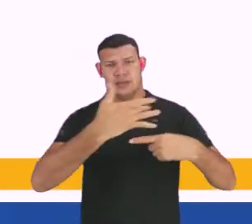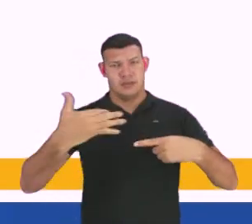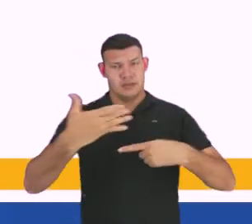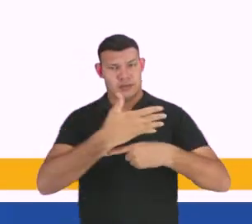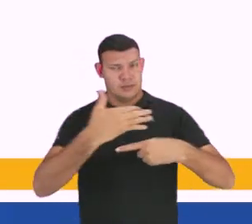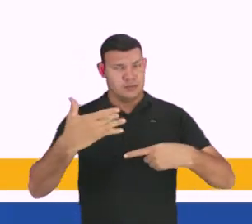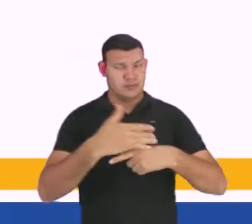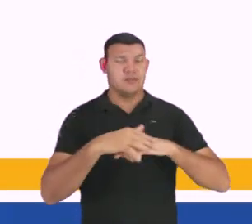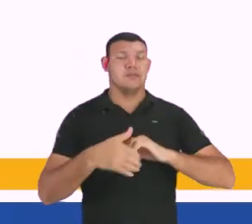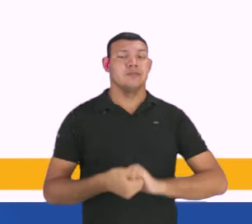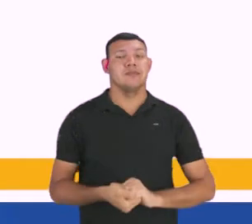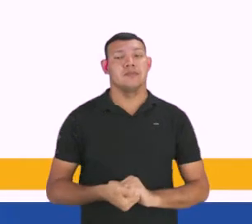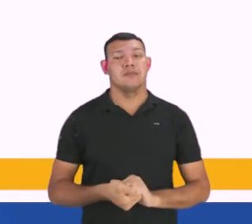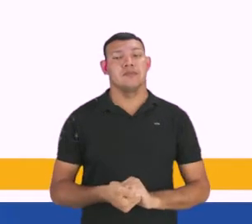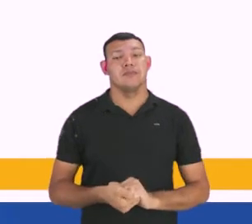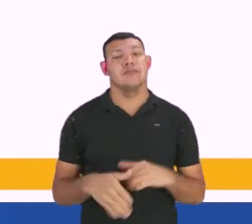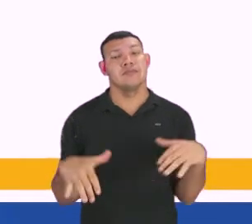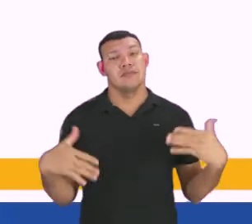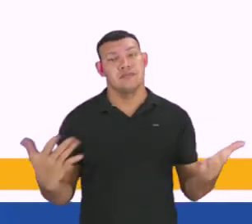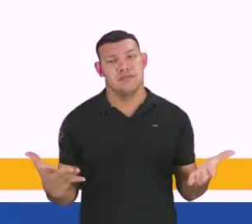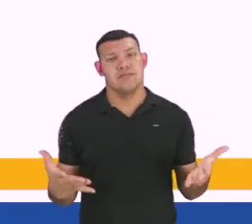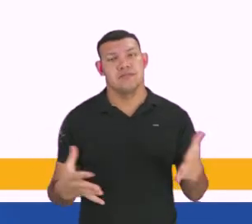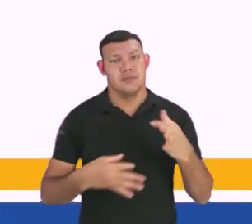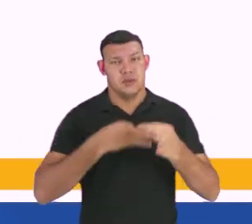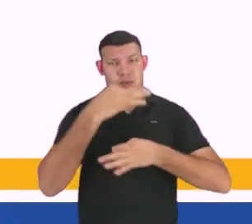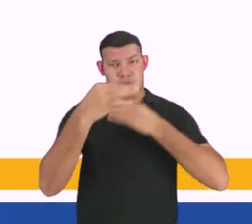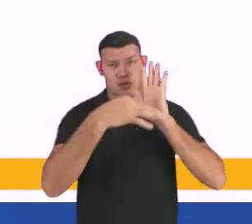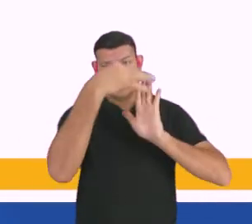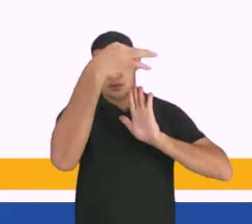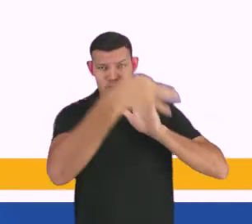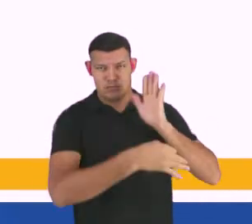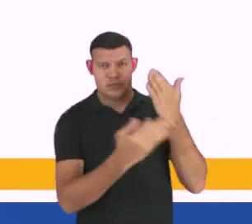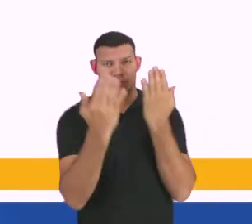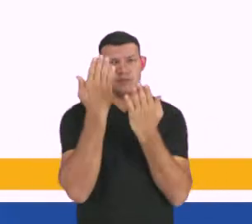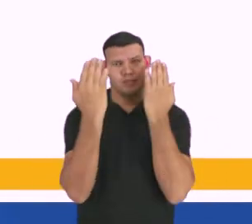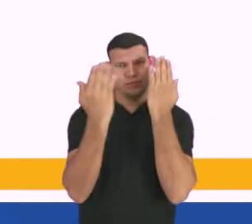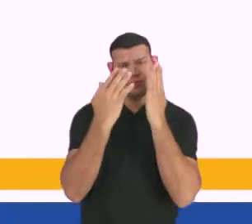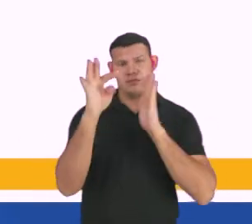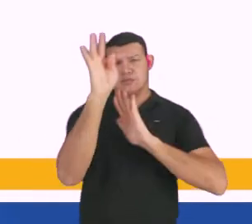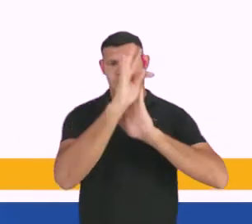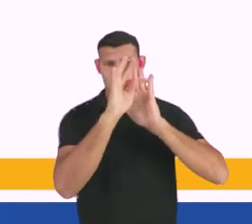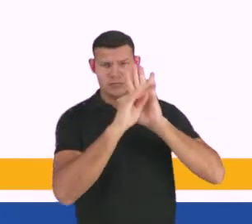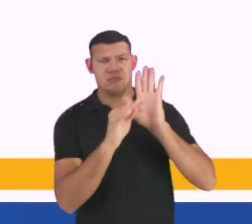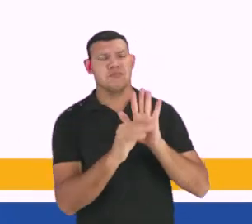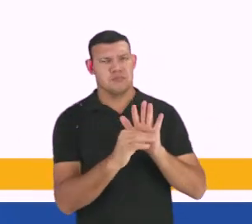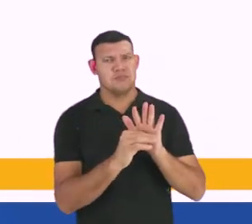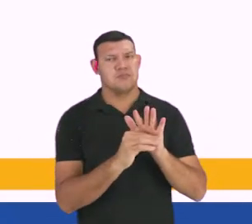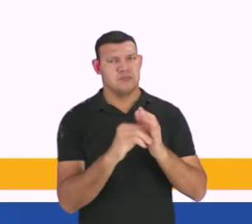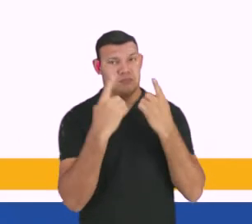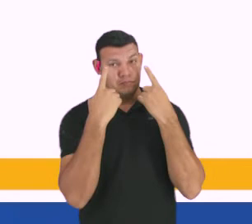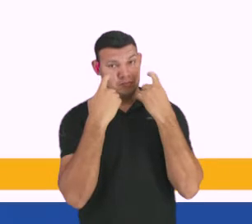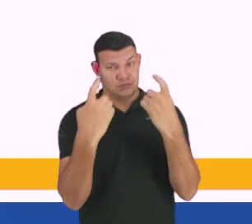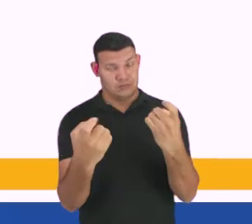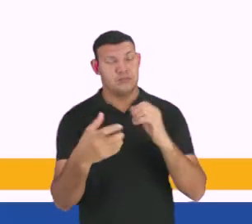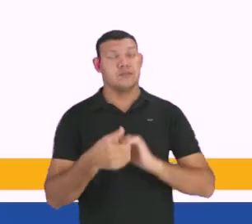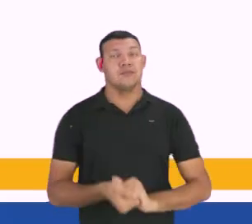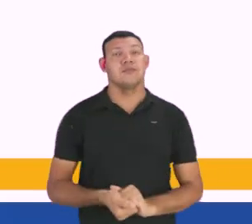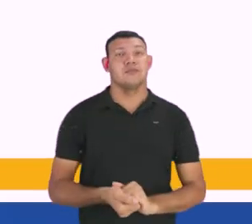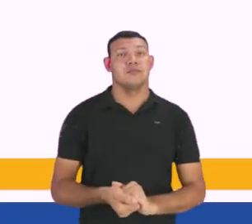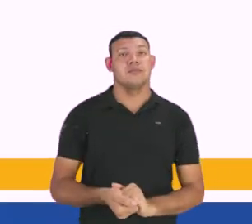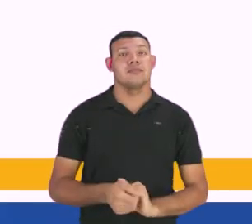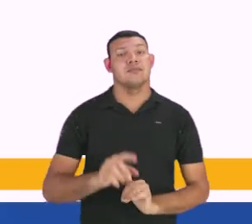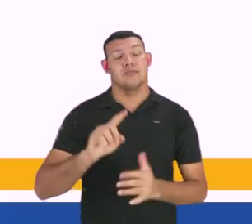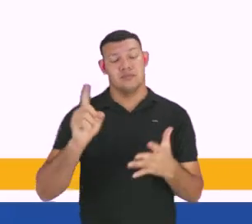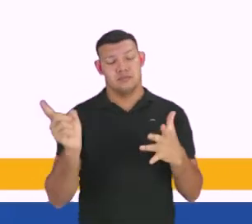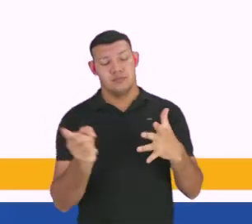filme, etc. Então, o argumento por comparação torna o seu texto também bem interessante. Depois